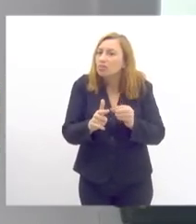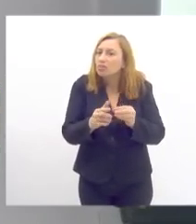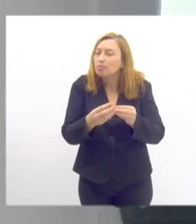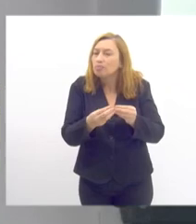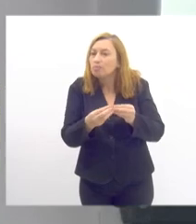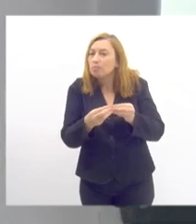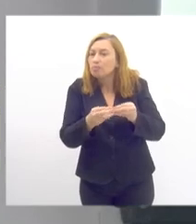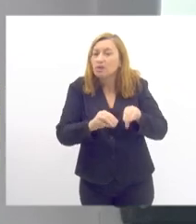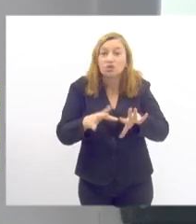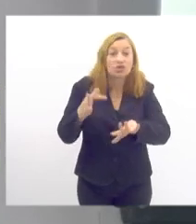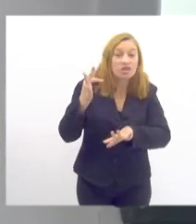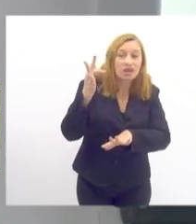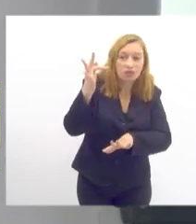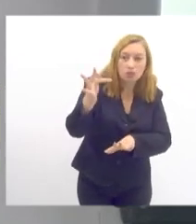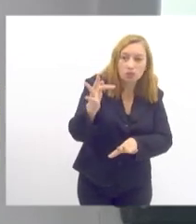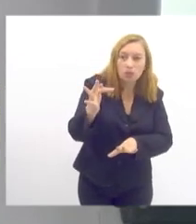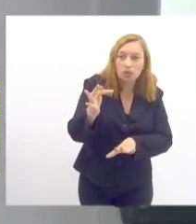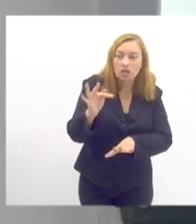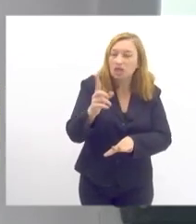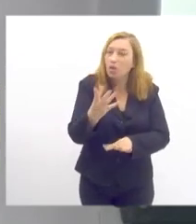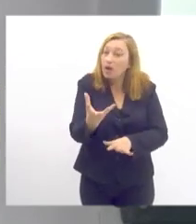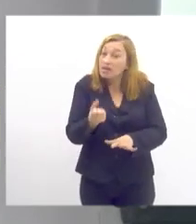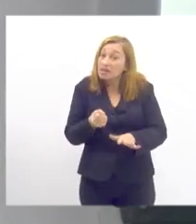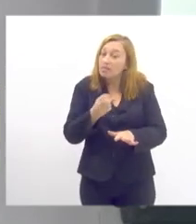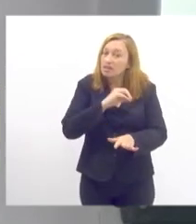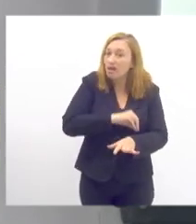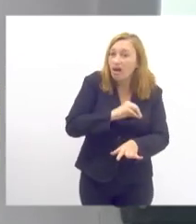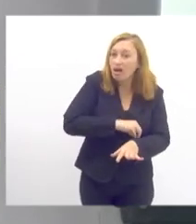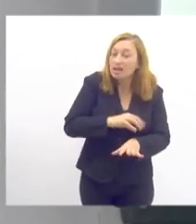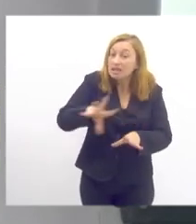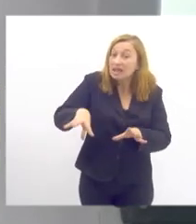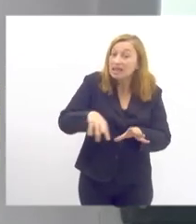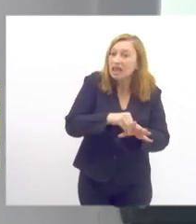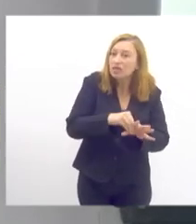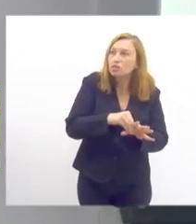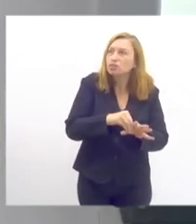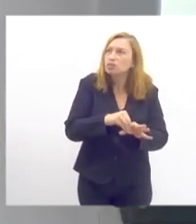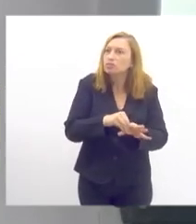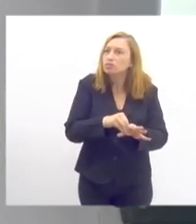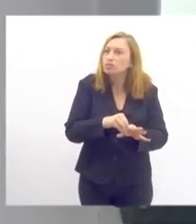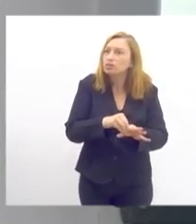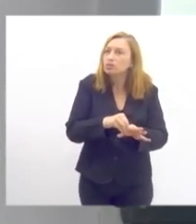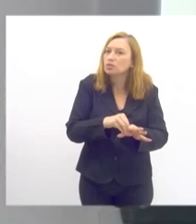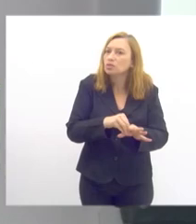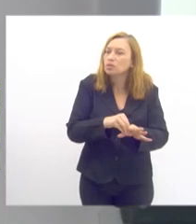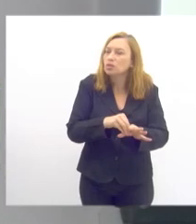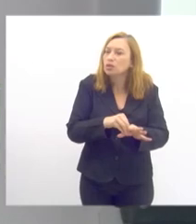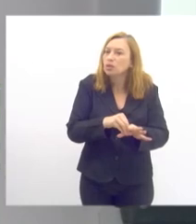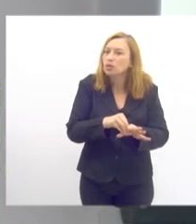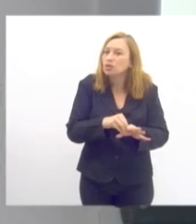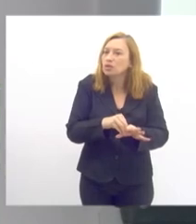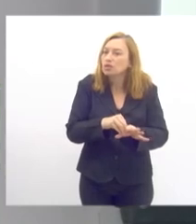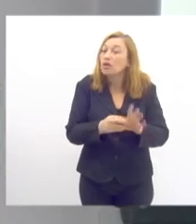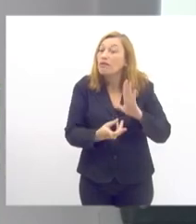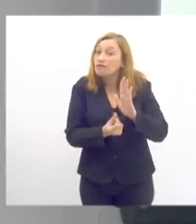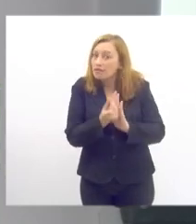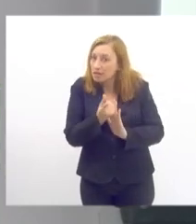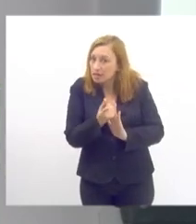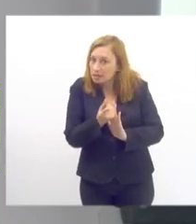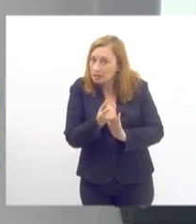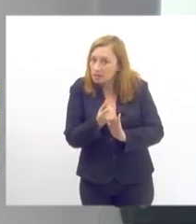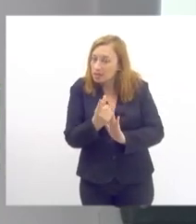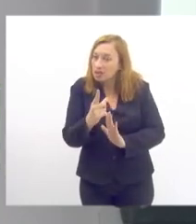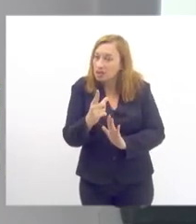que a gente não receba os salários. Então, ele está dentro do aspecto financeiro, ele